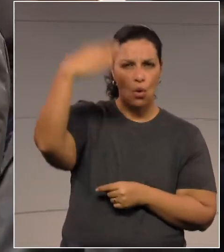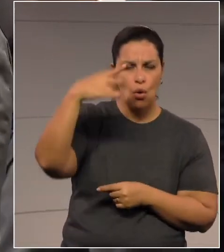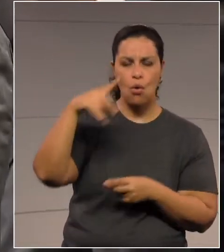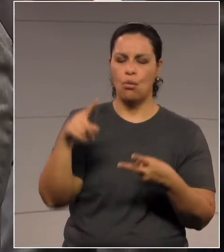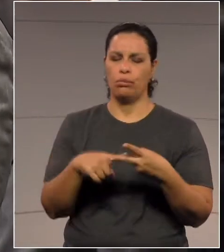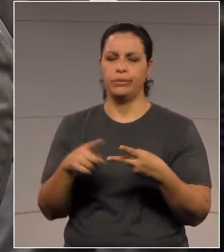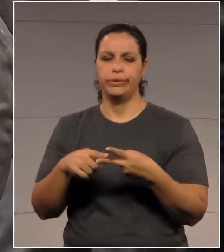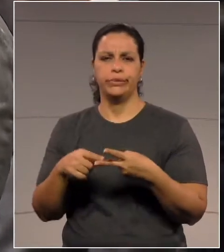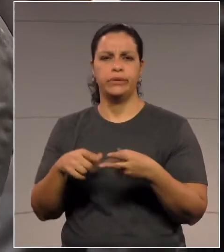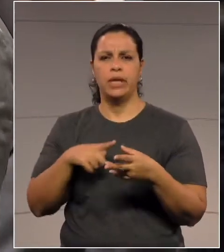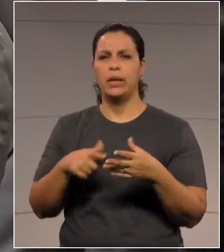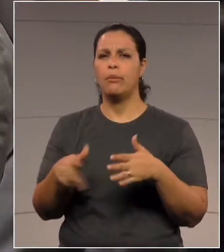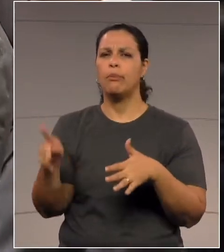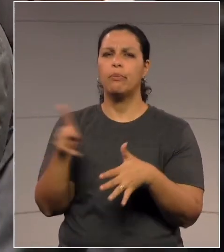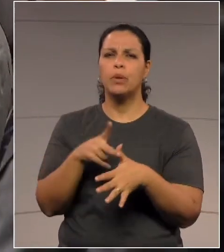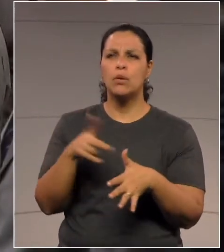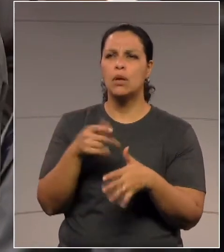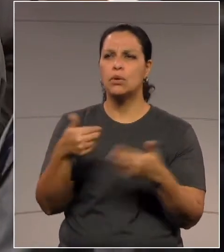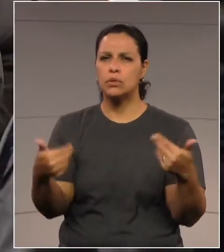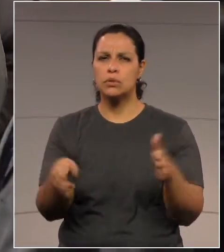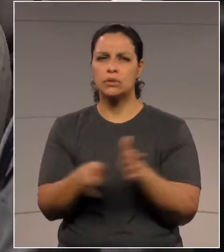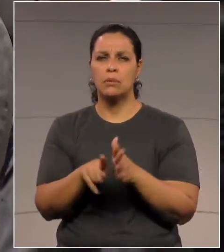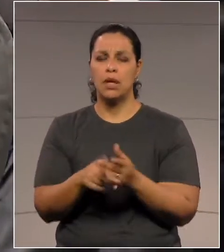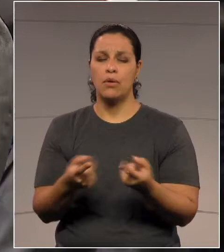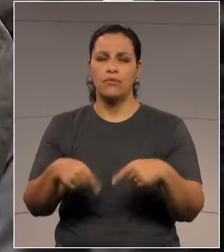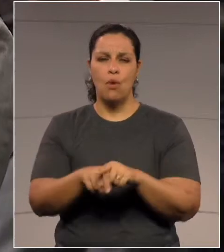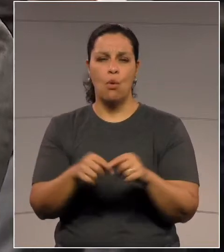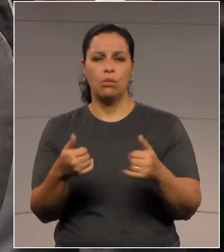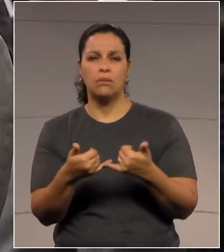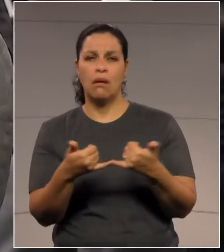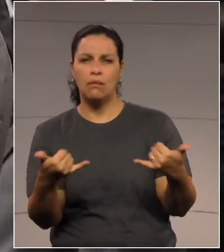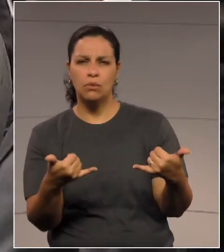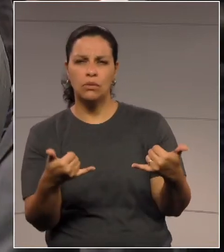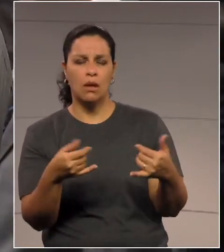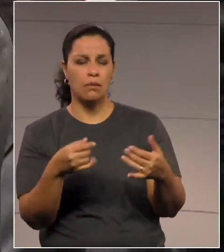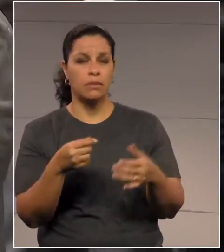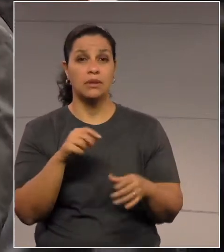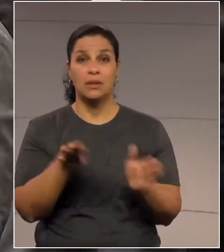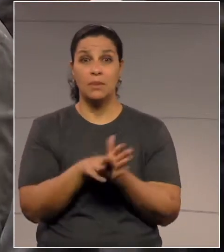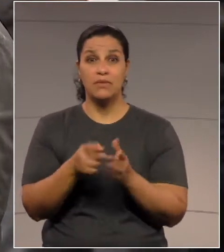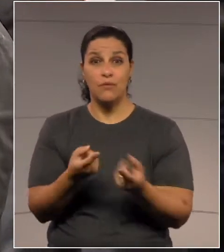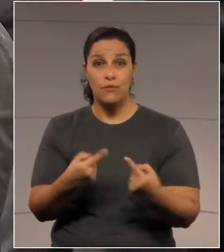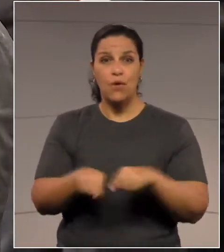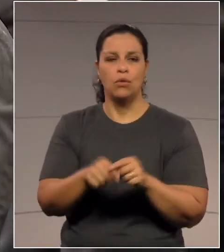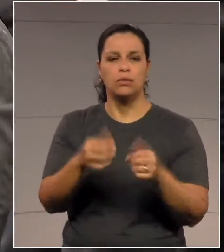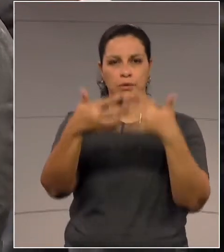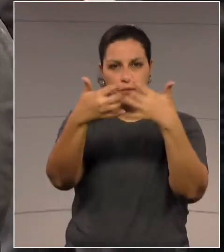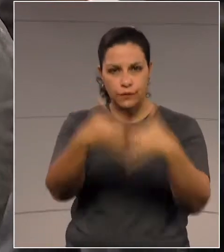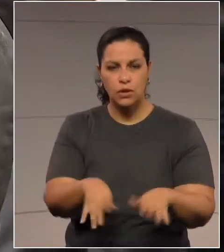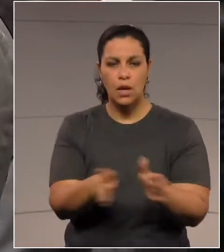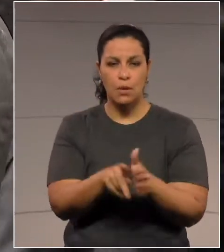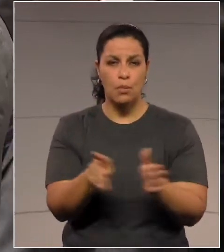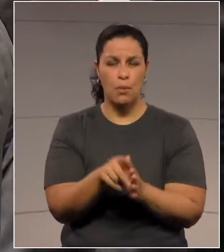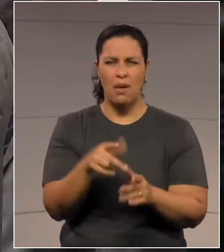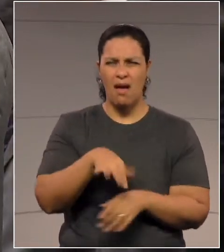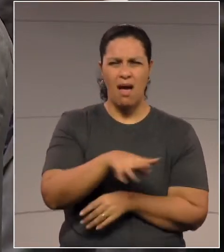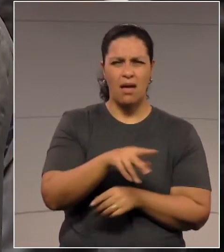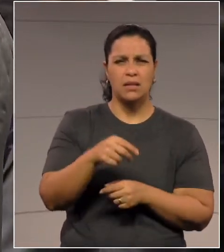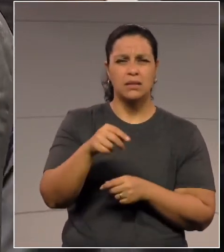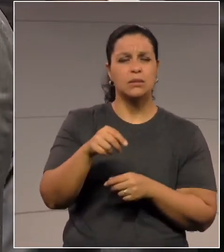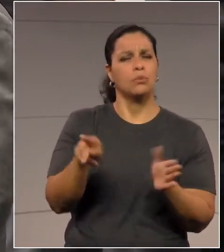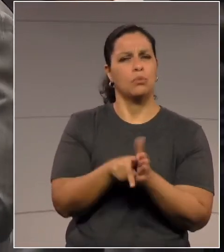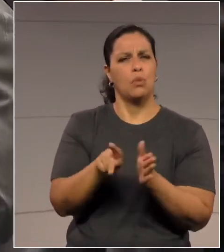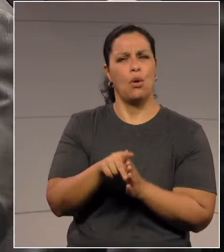e priorizamos religamento, cobramos taxa para religar serviços públicos. Isso me